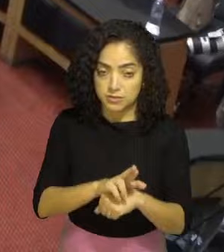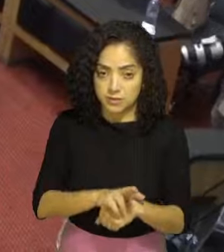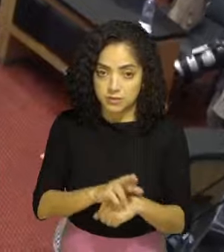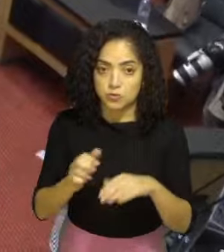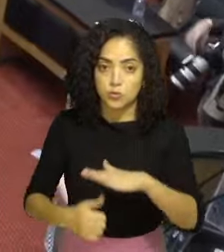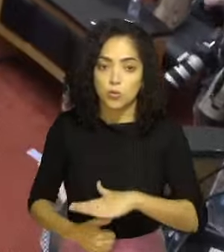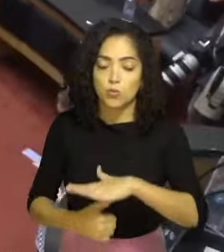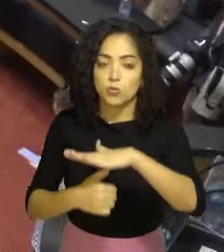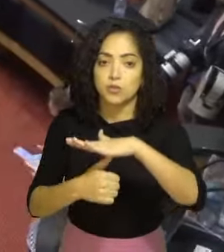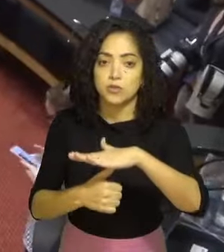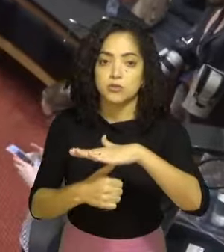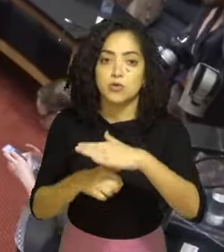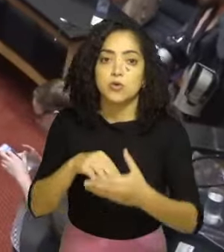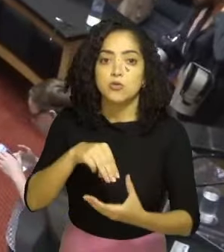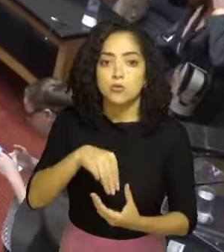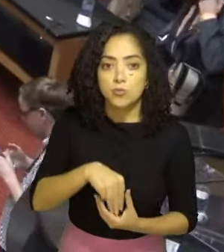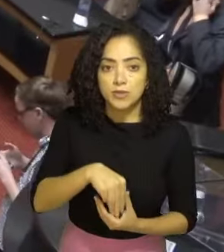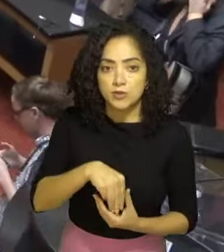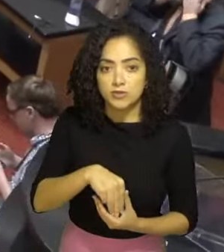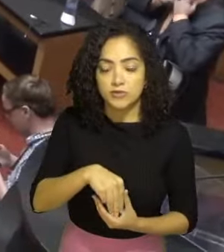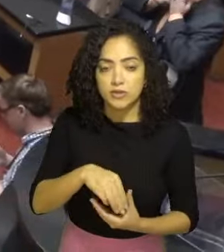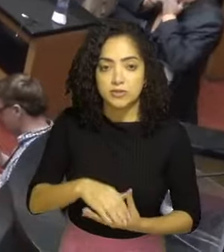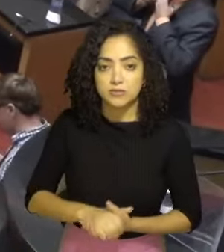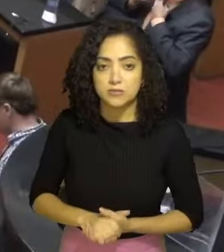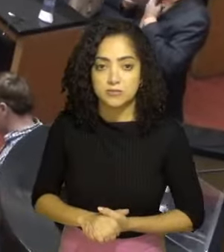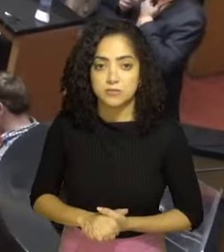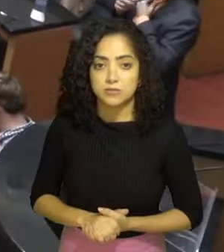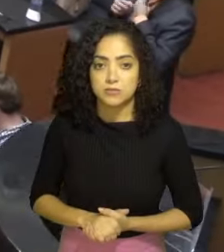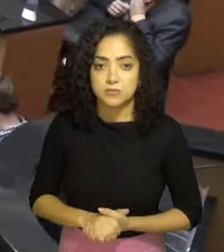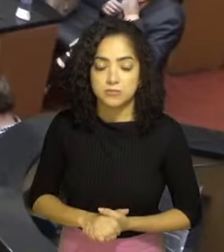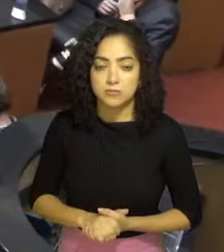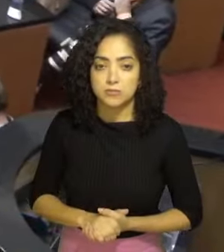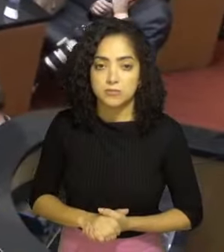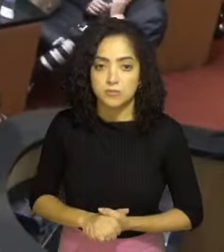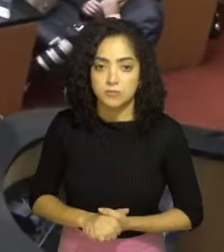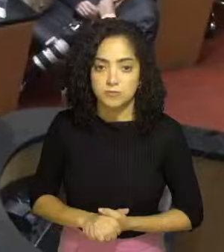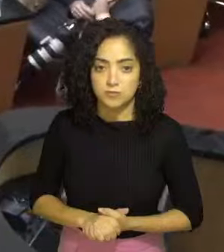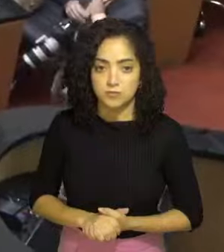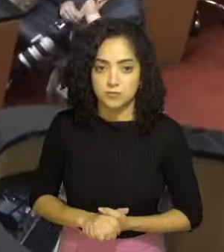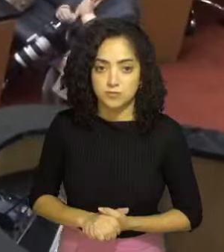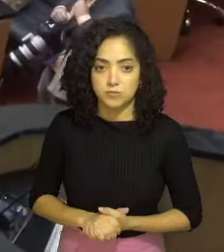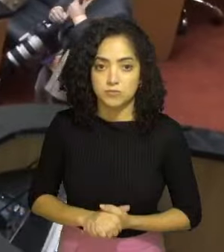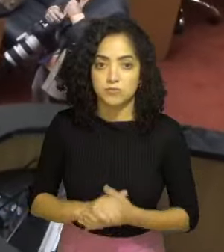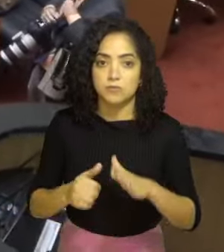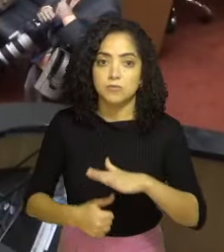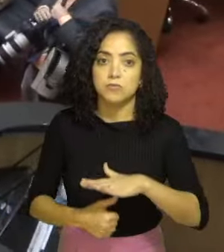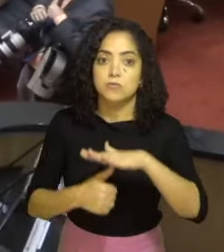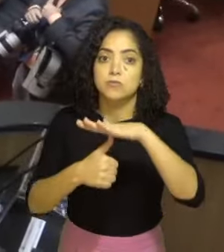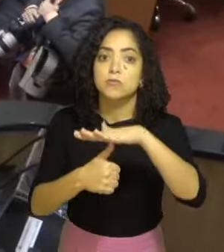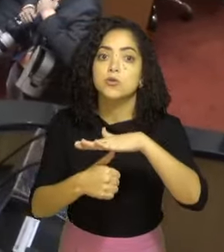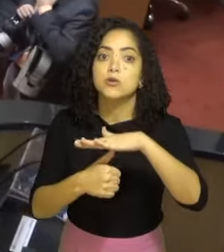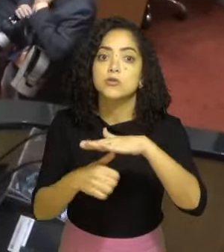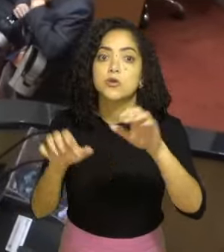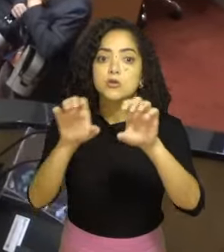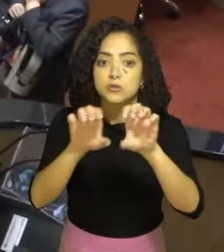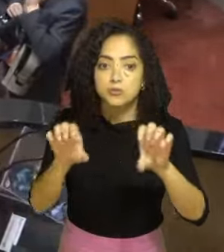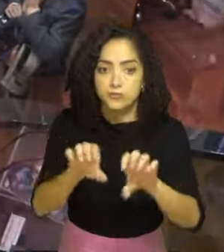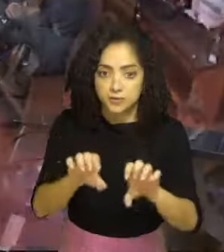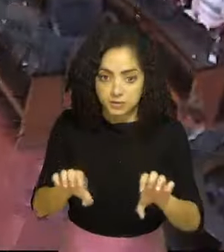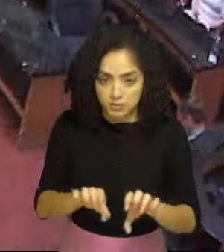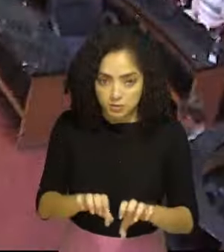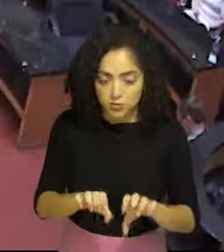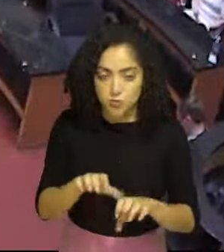reitor da Univale, professor doutor Valdir Sequinel Filho, pró-reitor de infraestrutura da Universidade